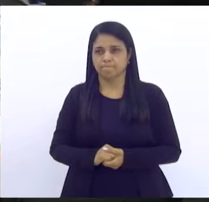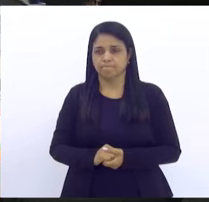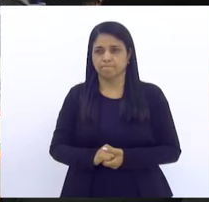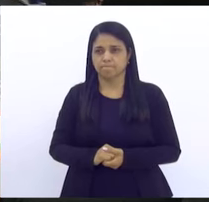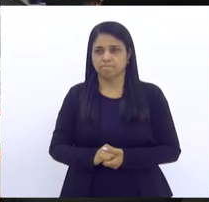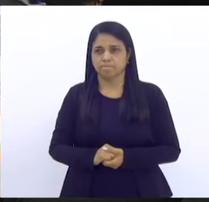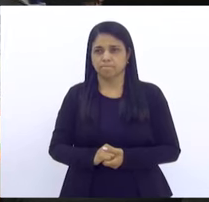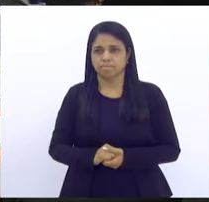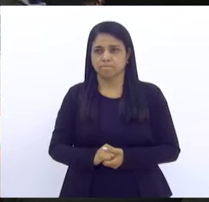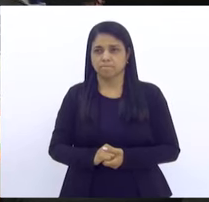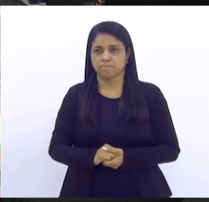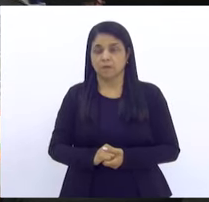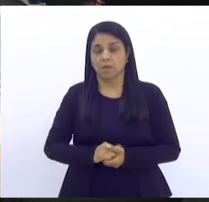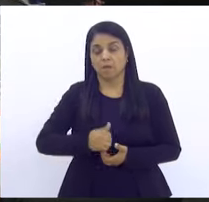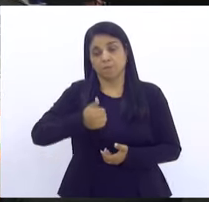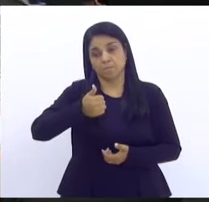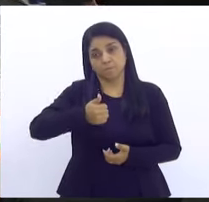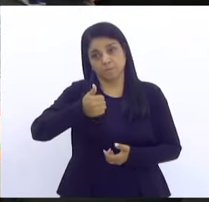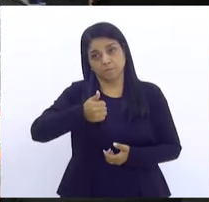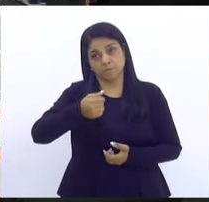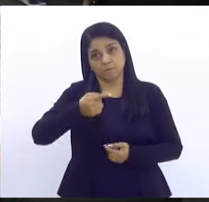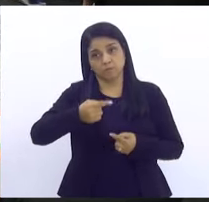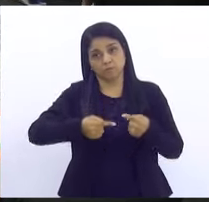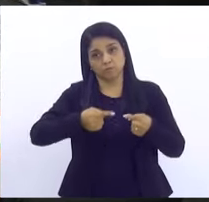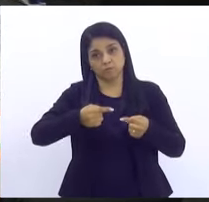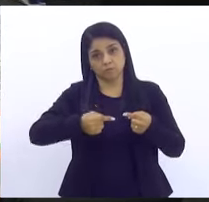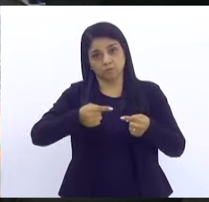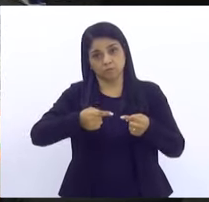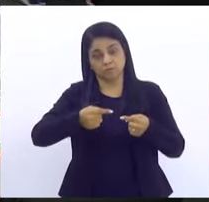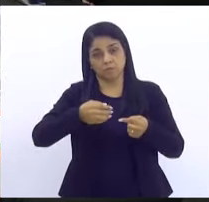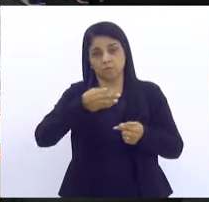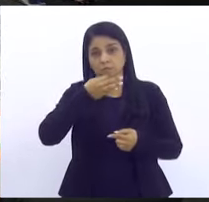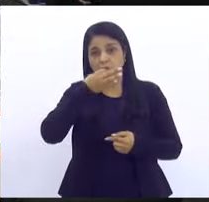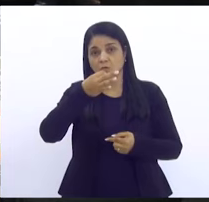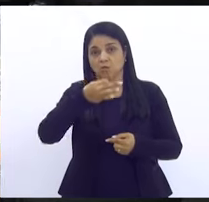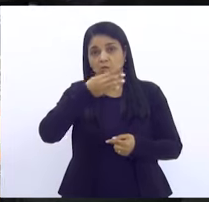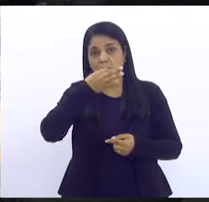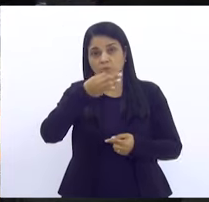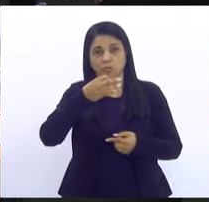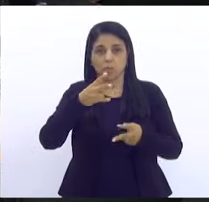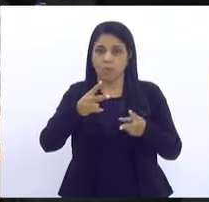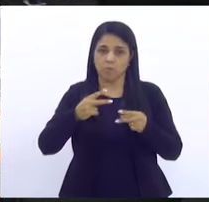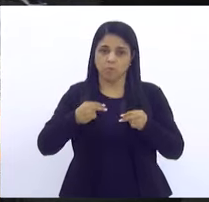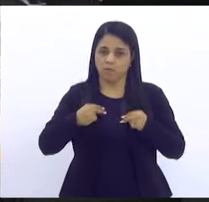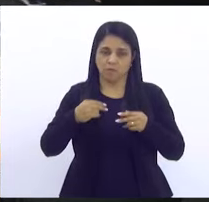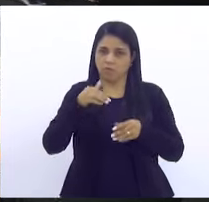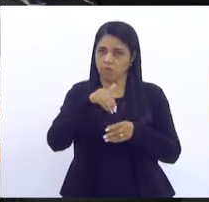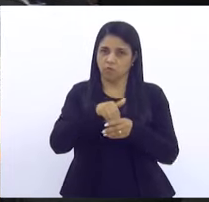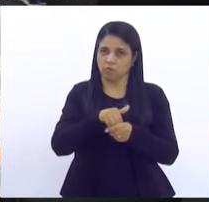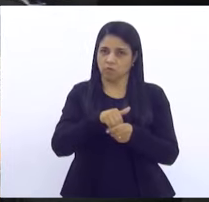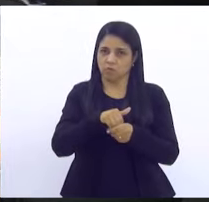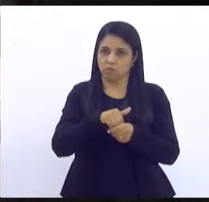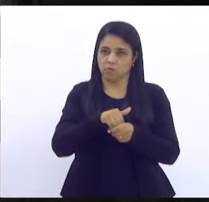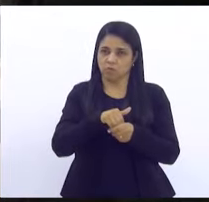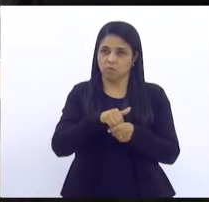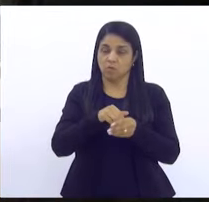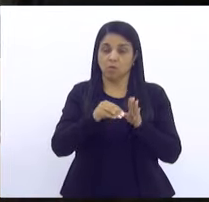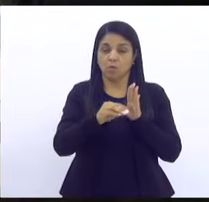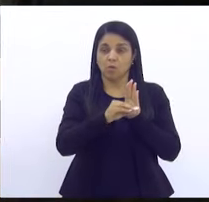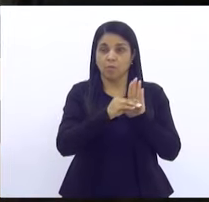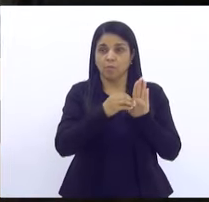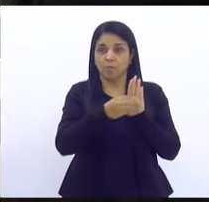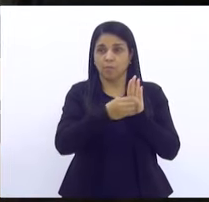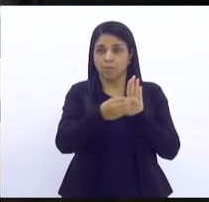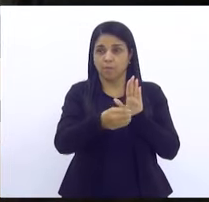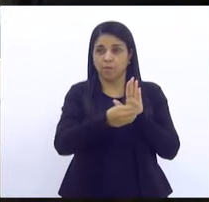Ela está em primeira discussão. Ele está argumentando o seguinte: a gente não está votando o mérito. Está votando ao parecer da...